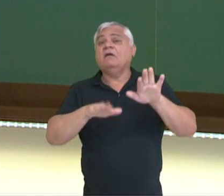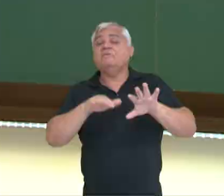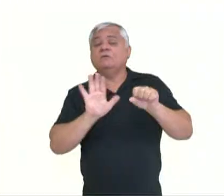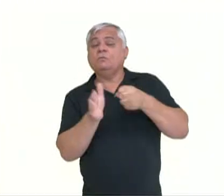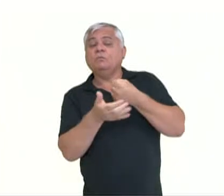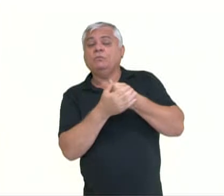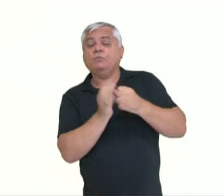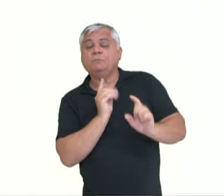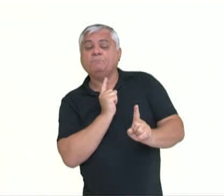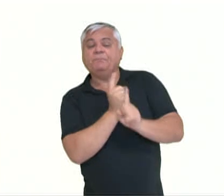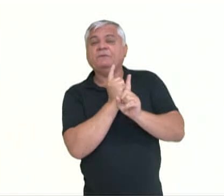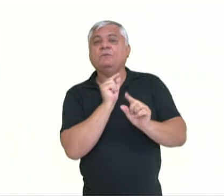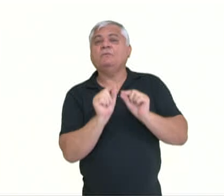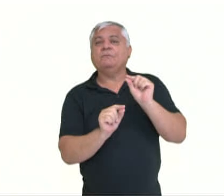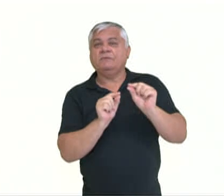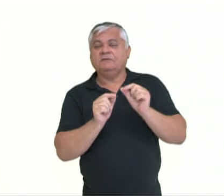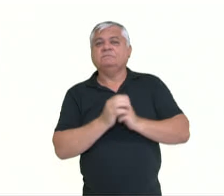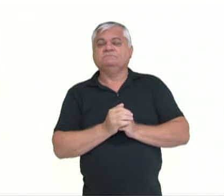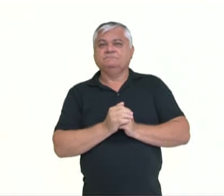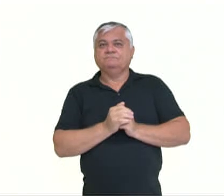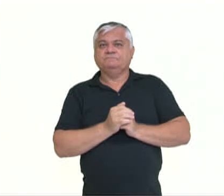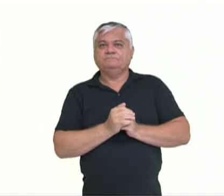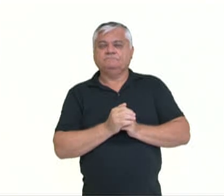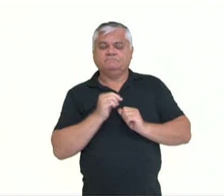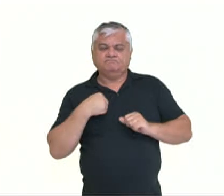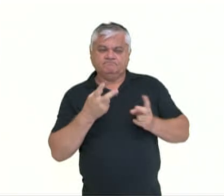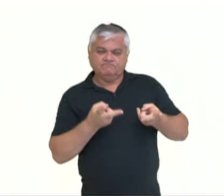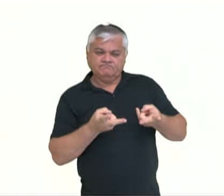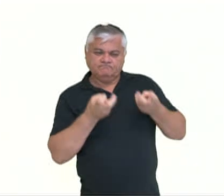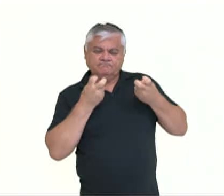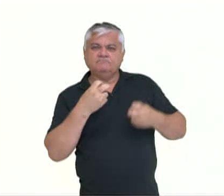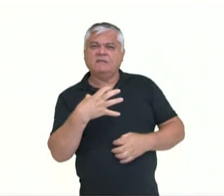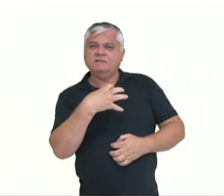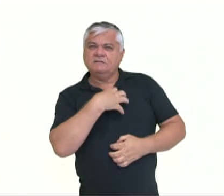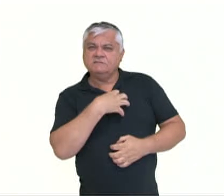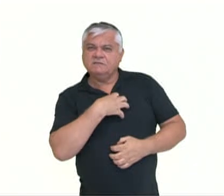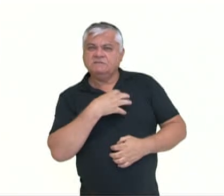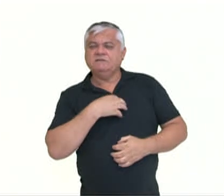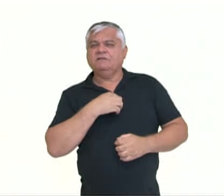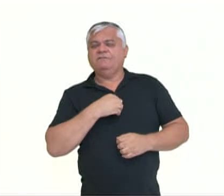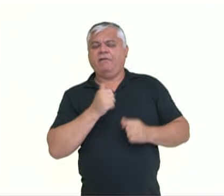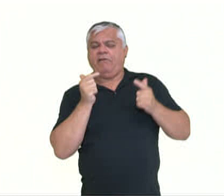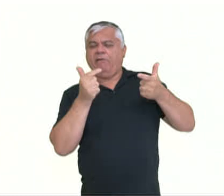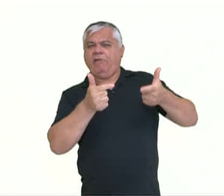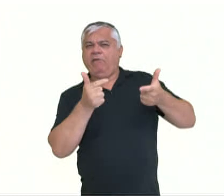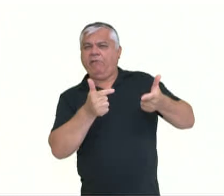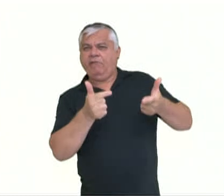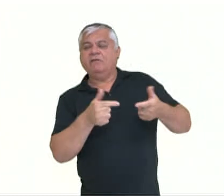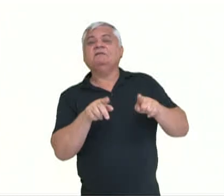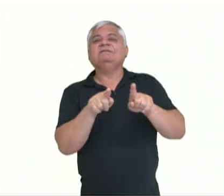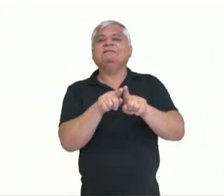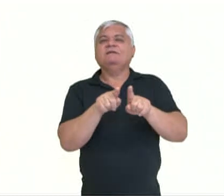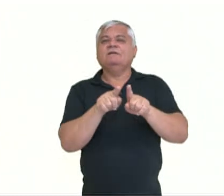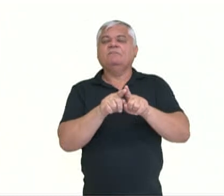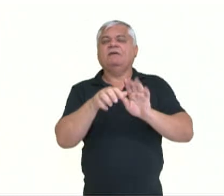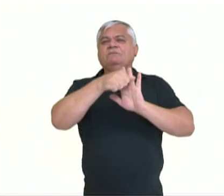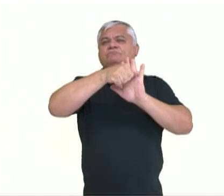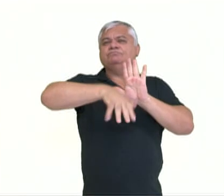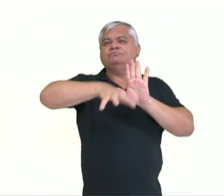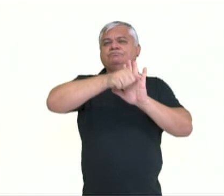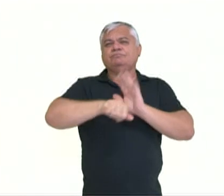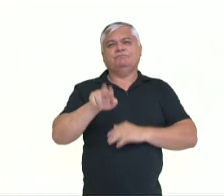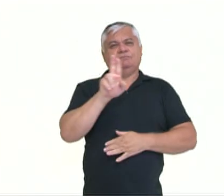texto. Vamos reconhecer efeitos de sentido, de ironia e decorrente do uso de figuras de